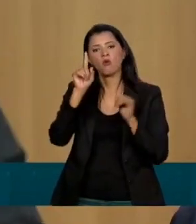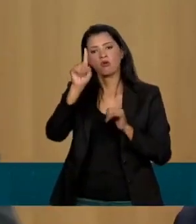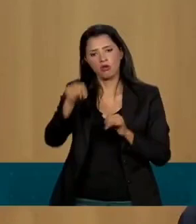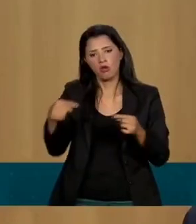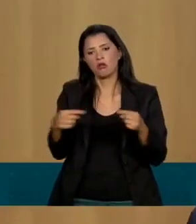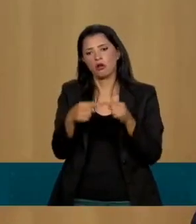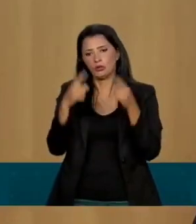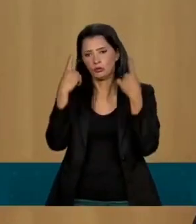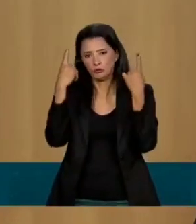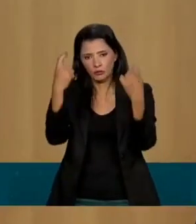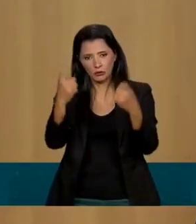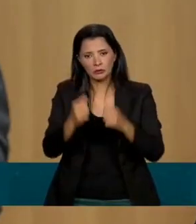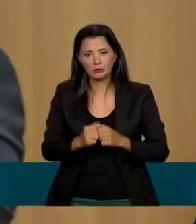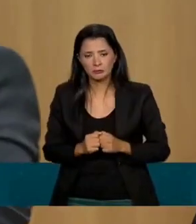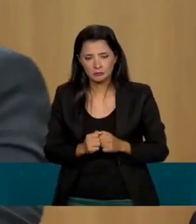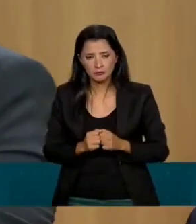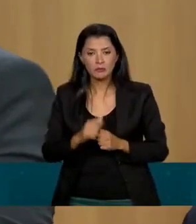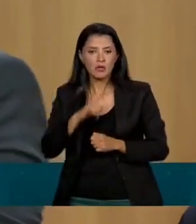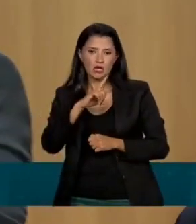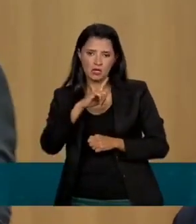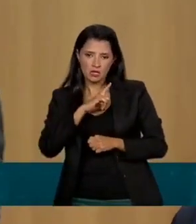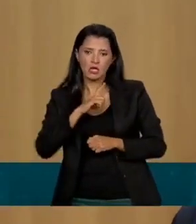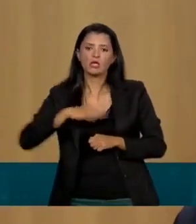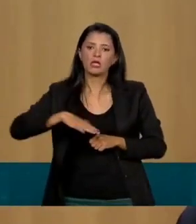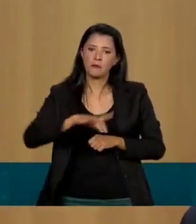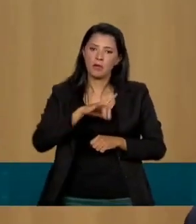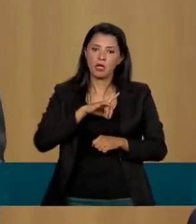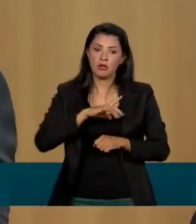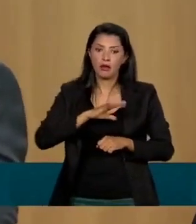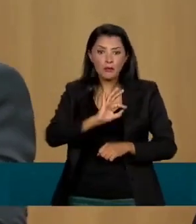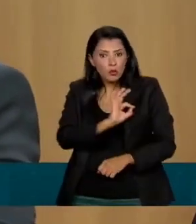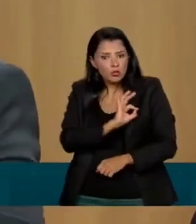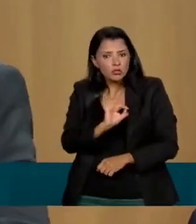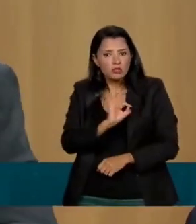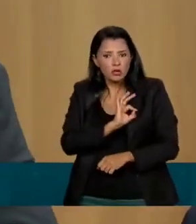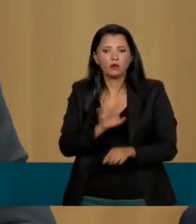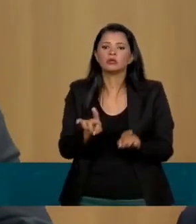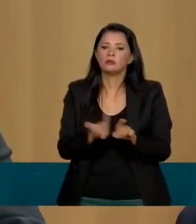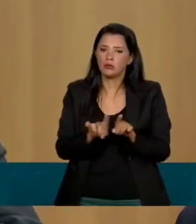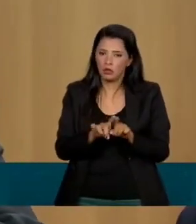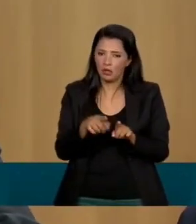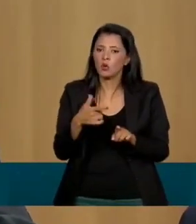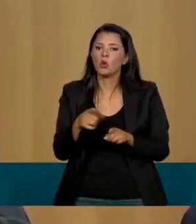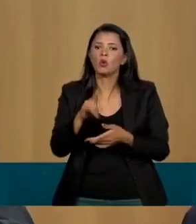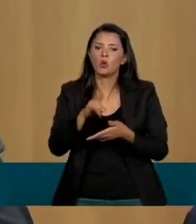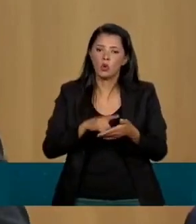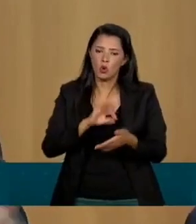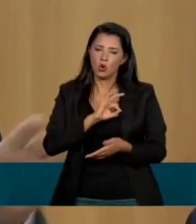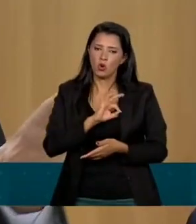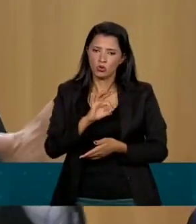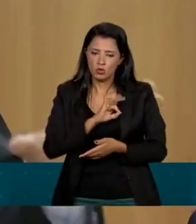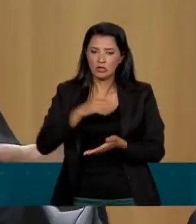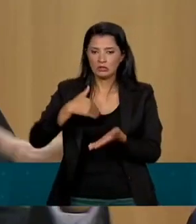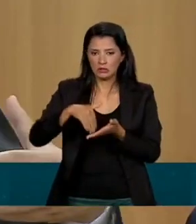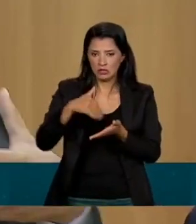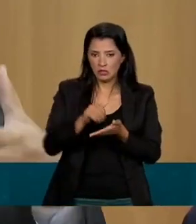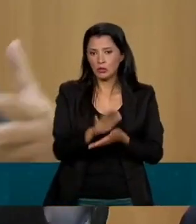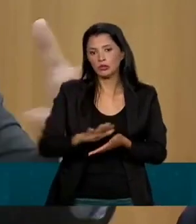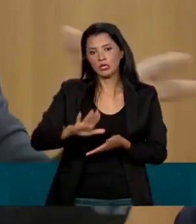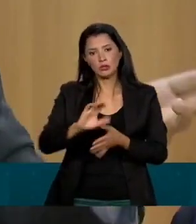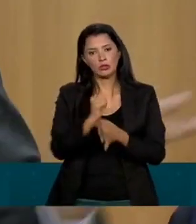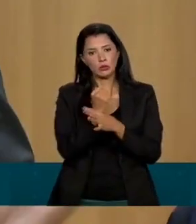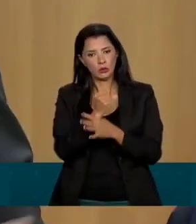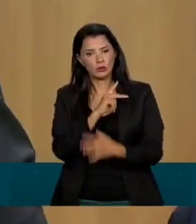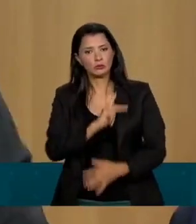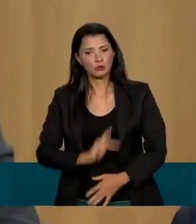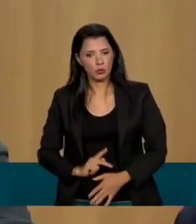E nós temos as providências no âmbito mais policial, que é a Secretaria Nacional de Segurança Pública, por intermédio desta